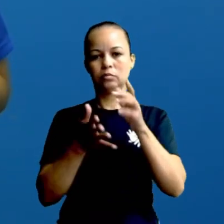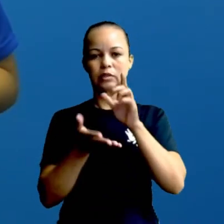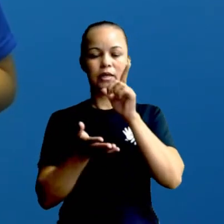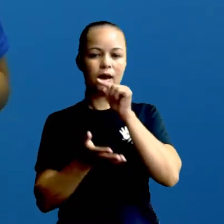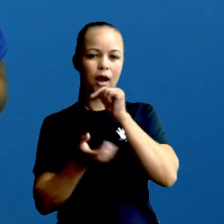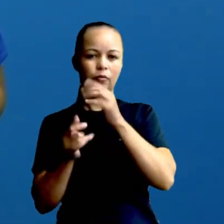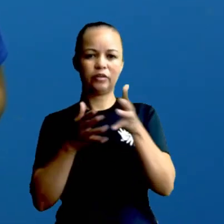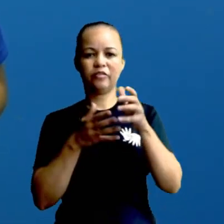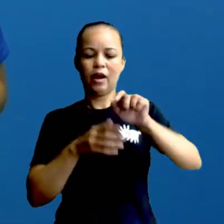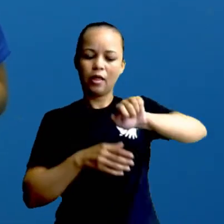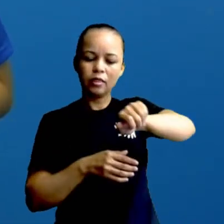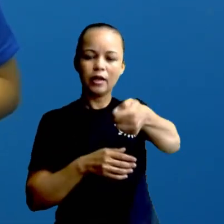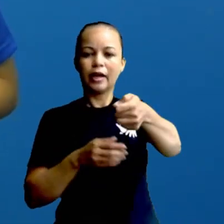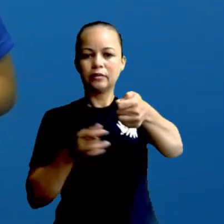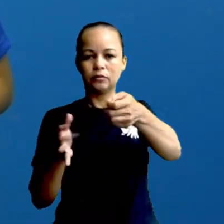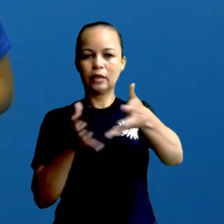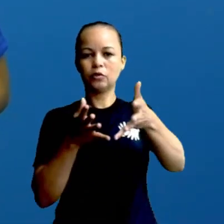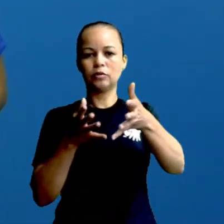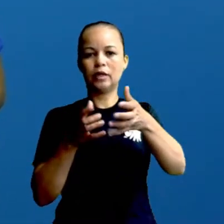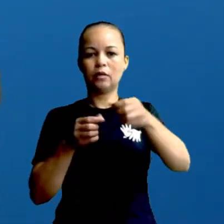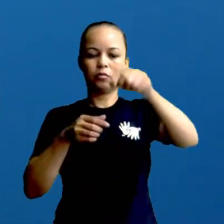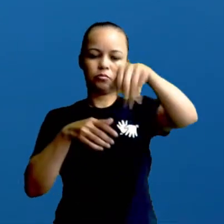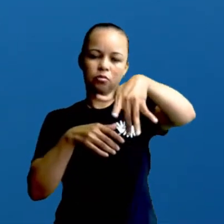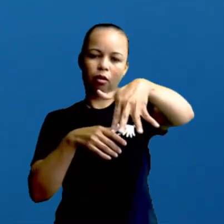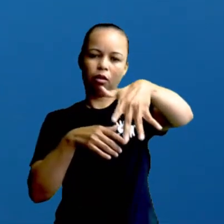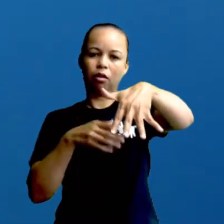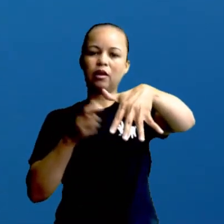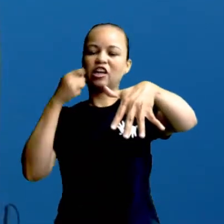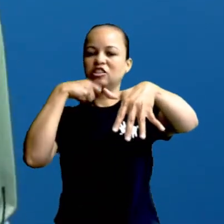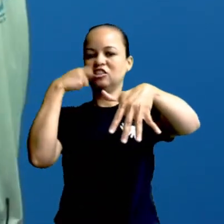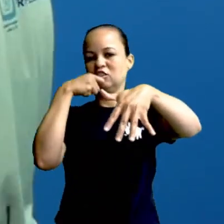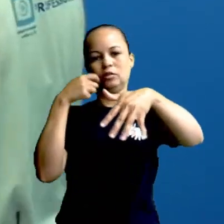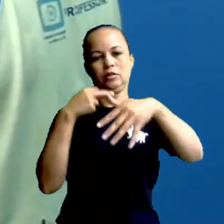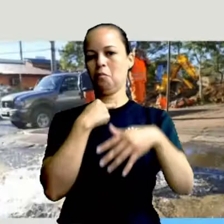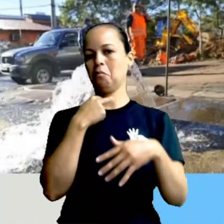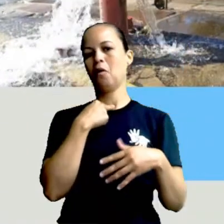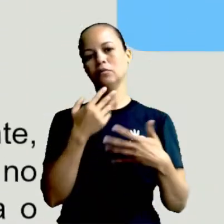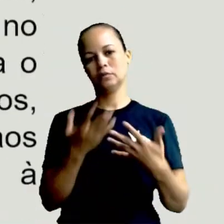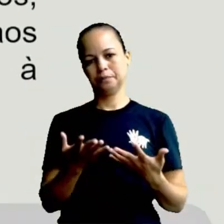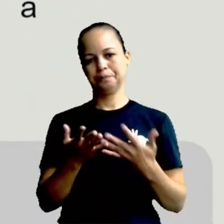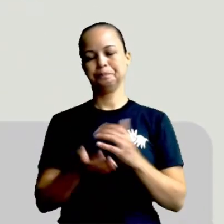diretamente na torneira, porque isso tem um desperdício muito alto para a gente.